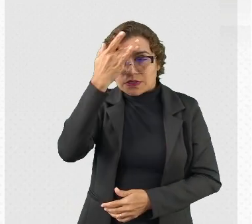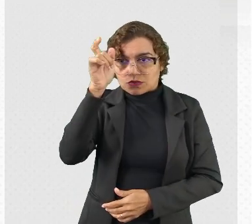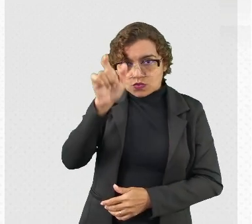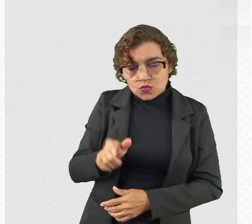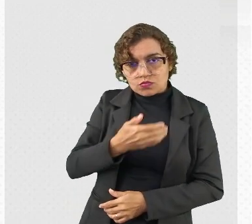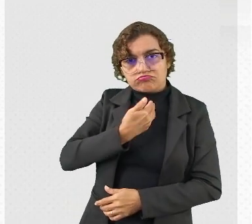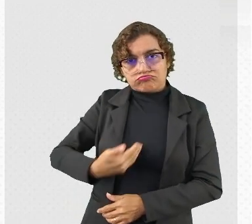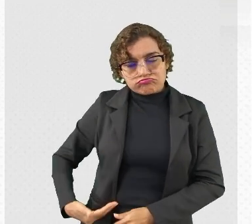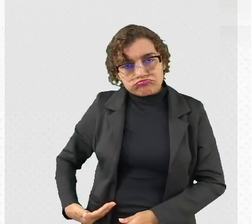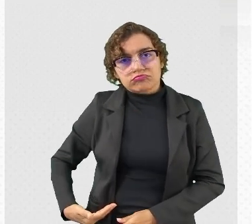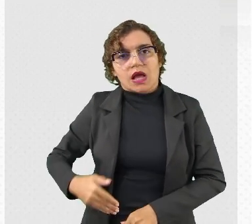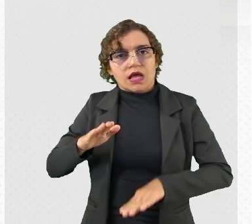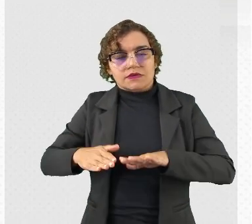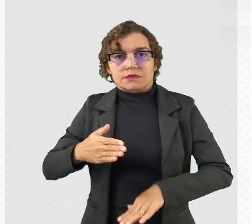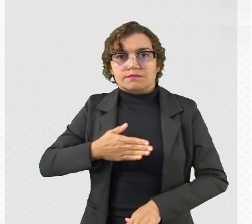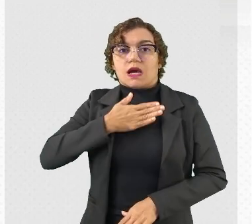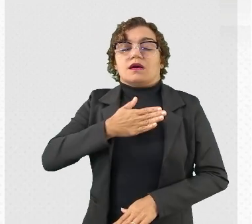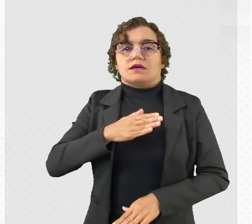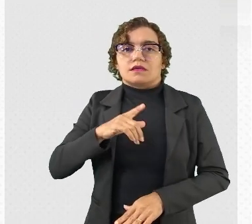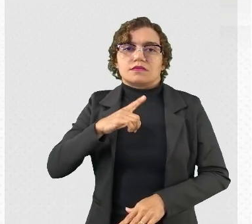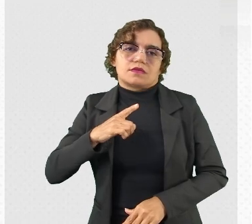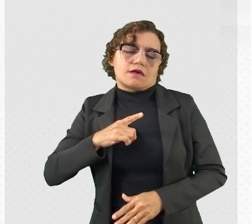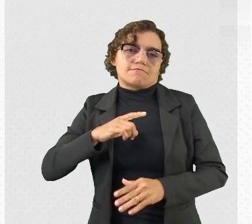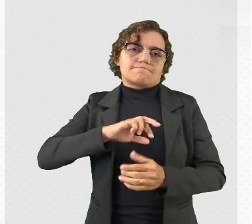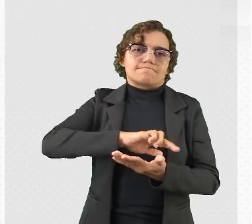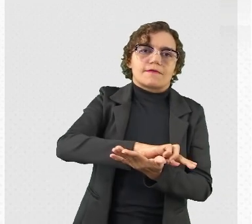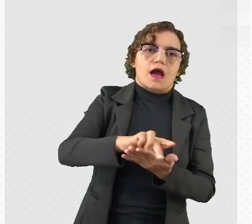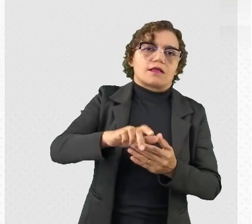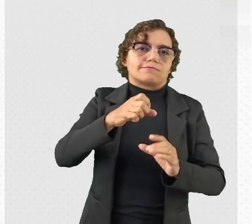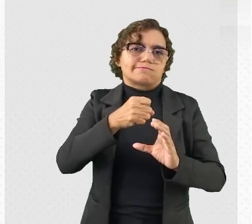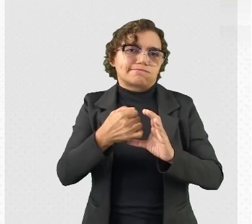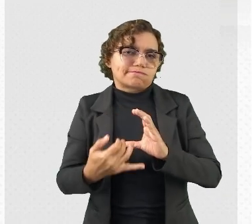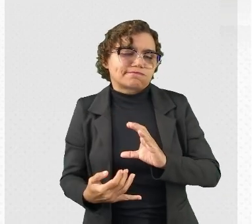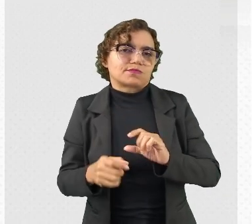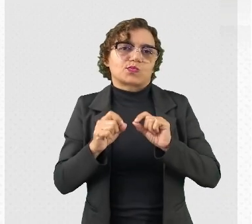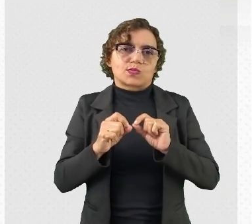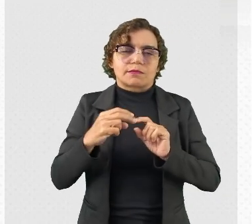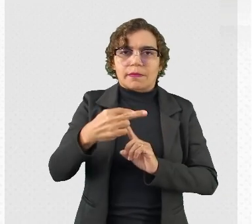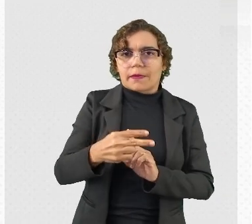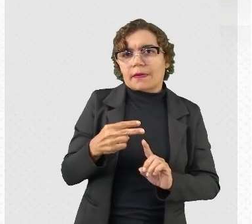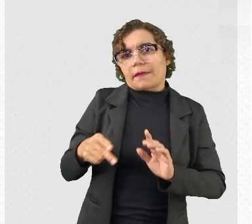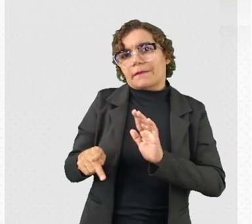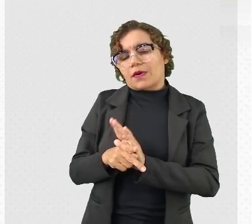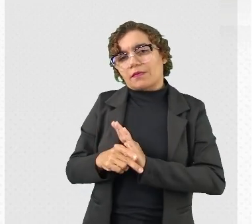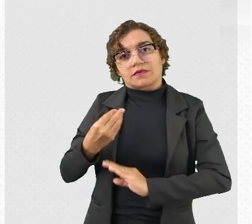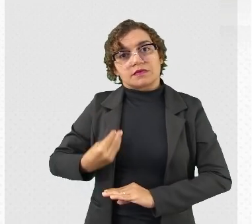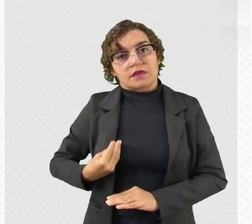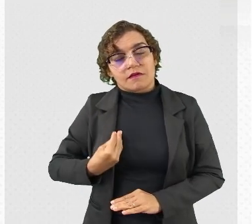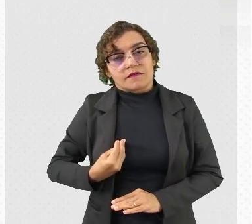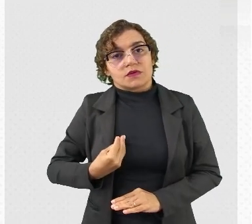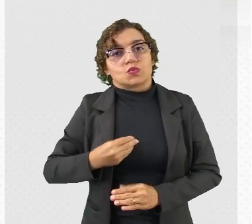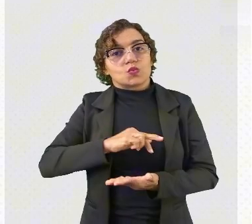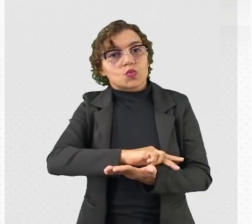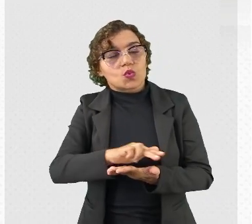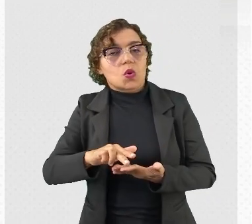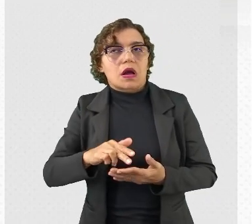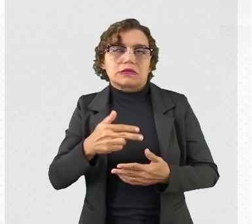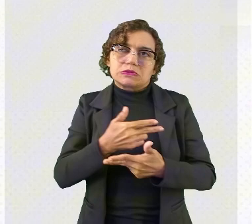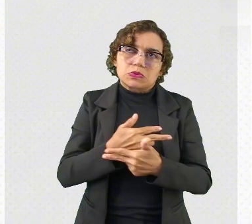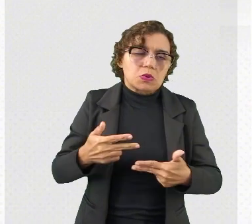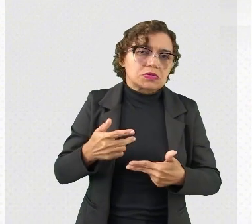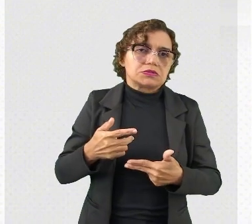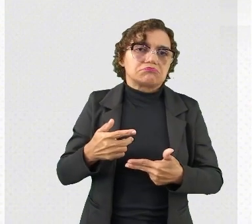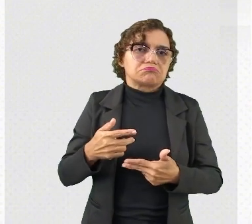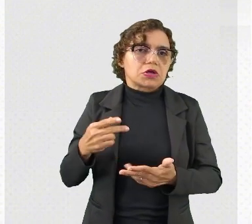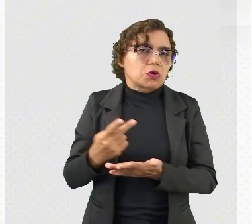se deparar, muitas das vezes, com vários aspectos imprevisíveis, que são incontroláveis da vida. Coisas que acontecem que não estão sob o nosso